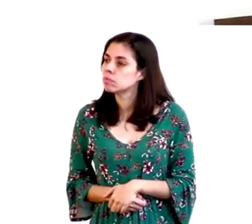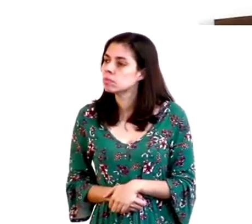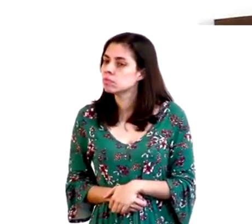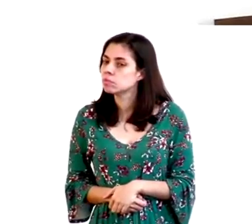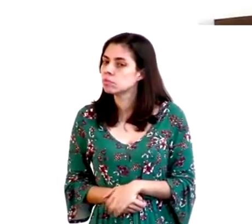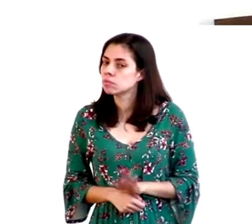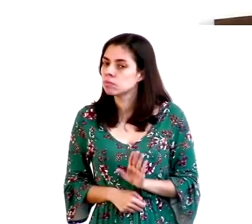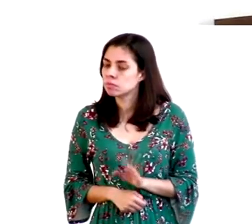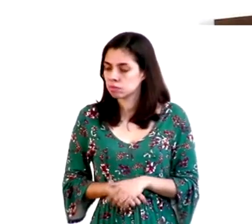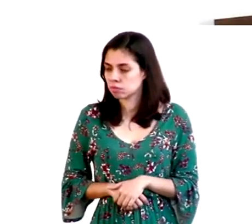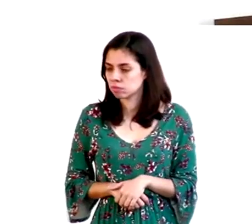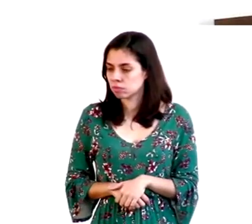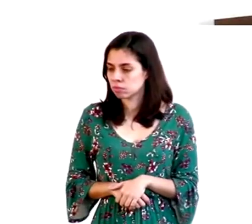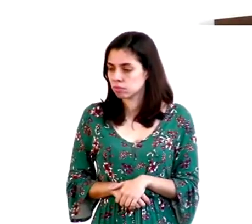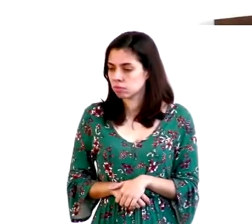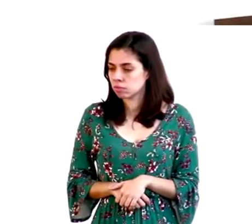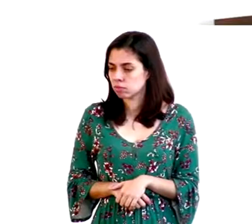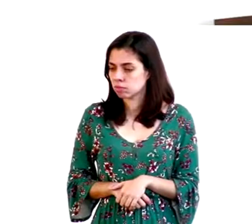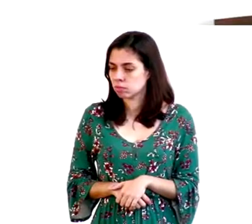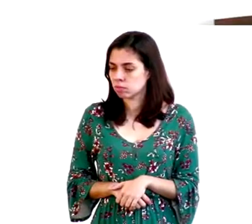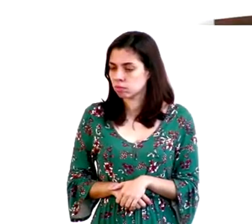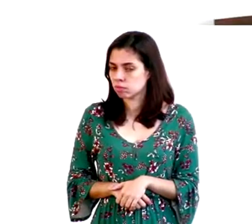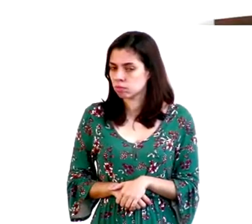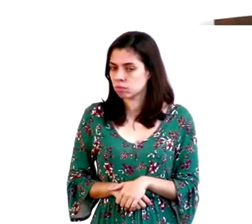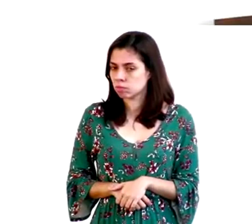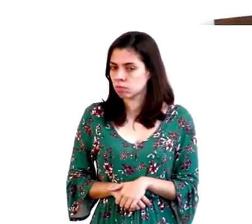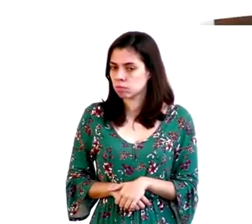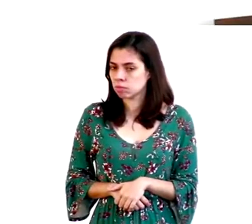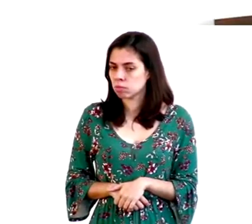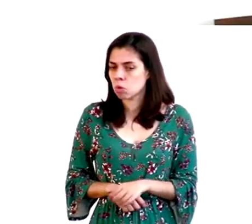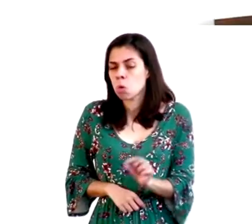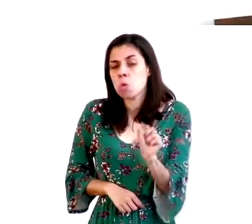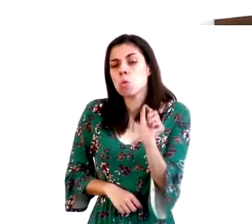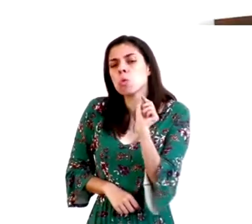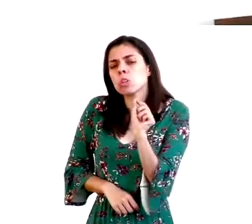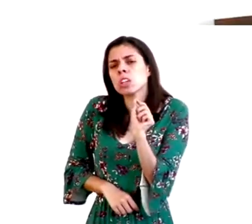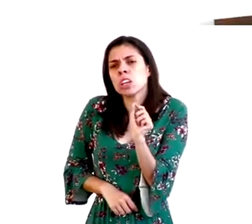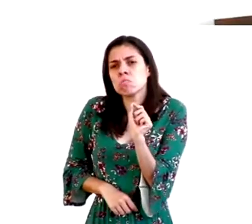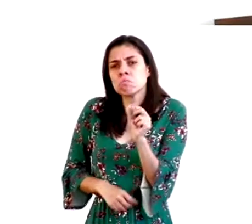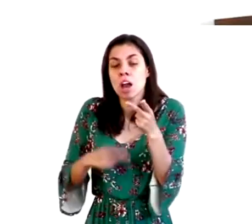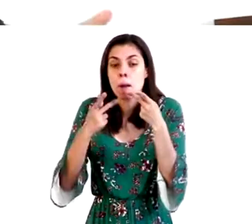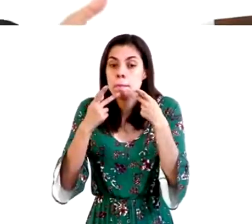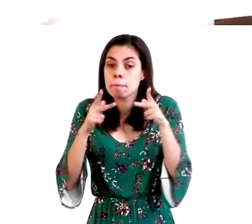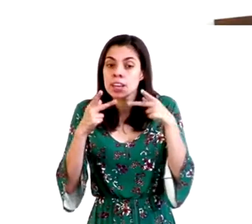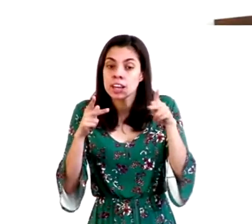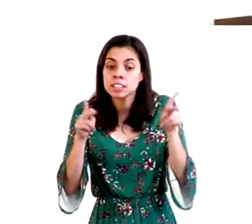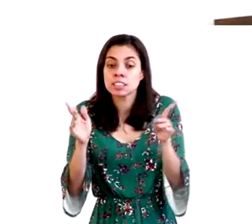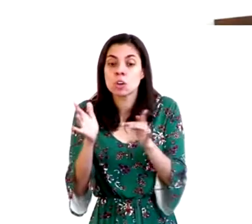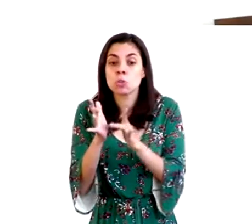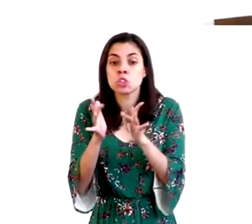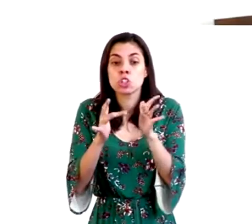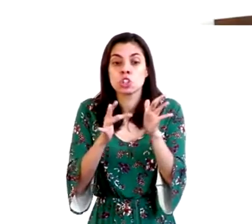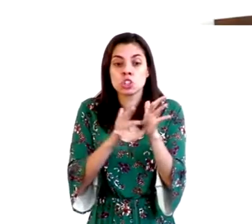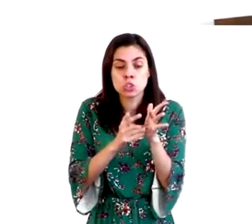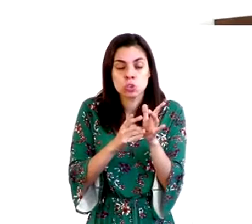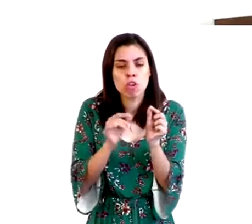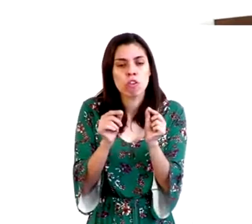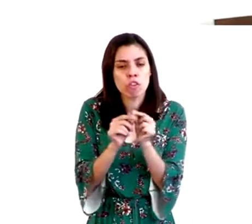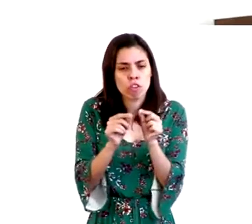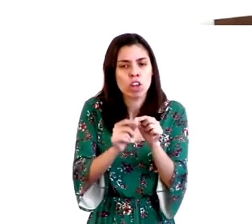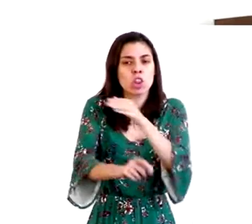a ser, ou o que é o Sermão do Monte? Esse sermão contém o ensino de